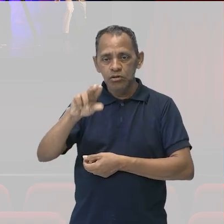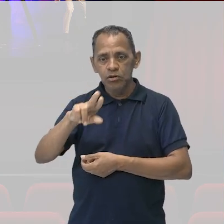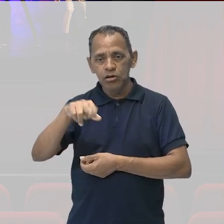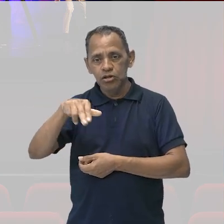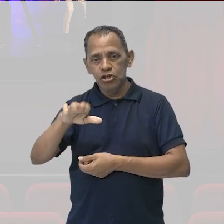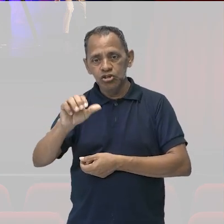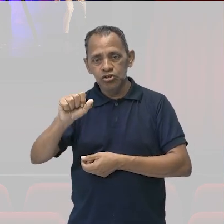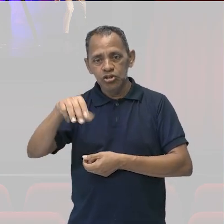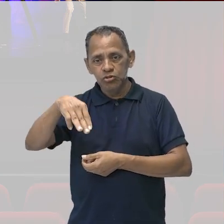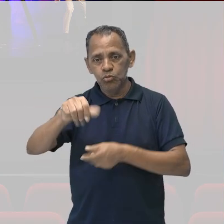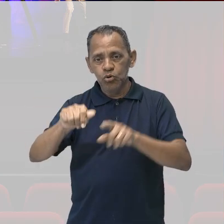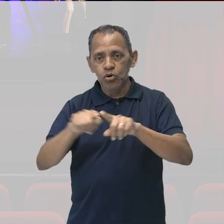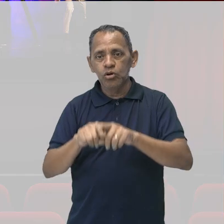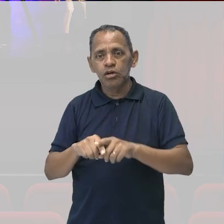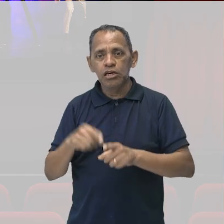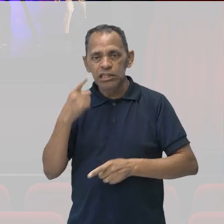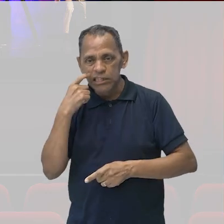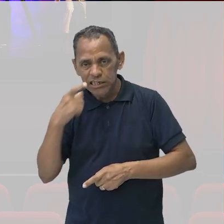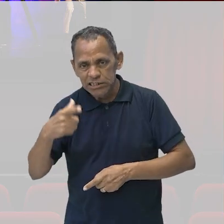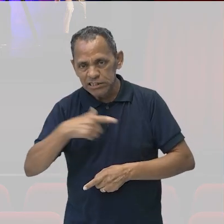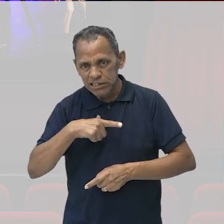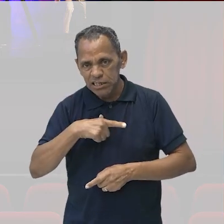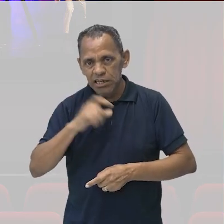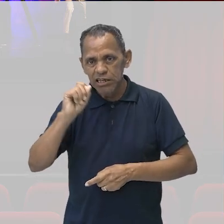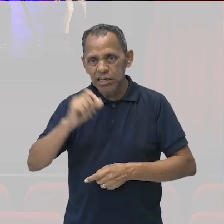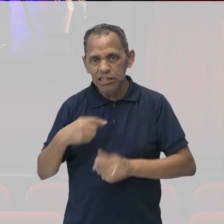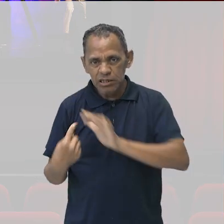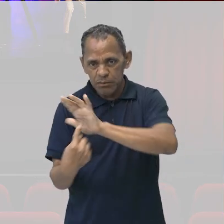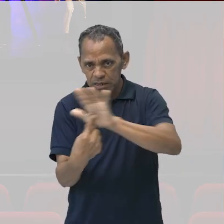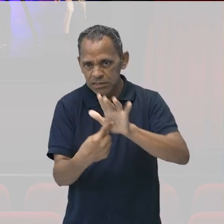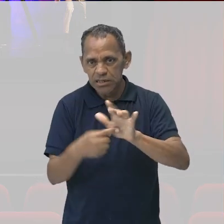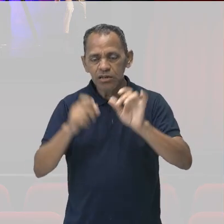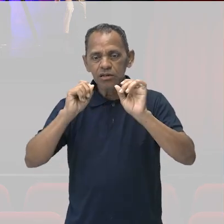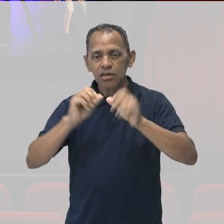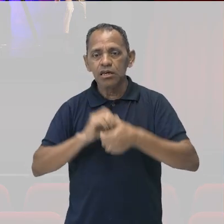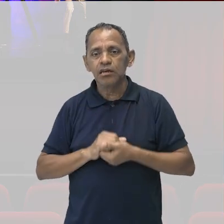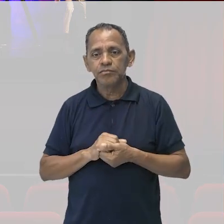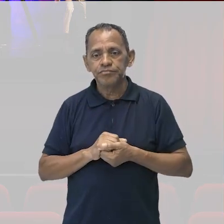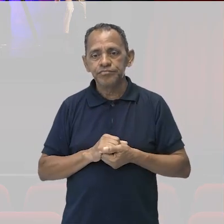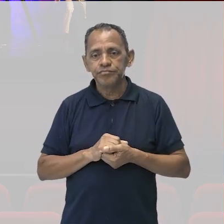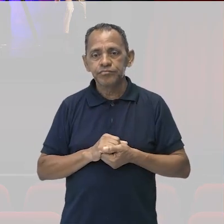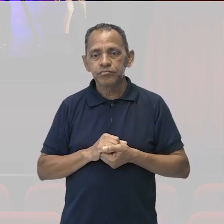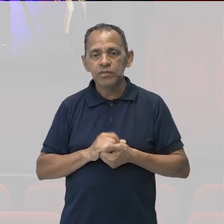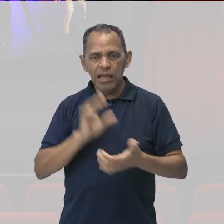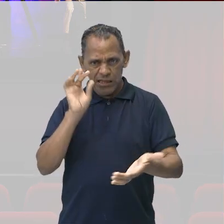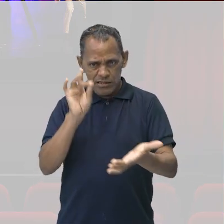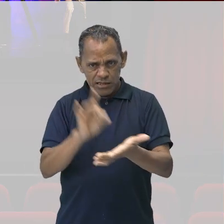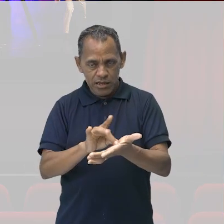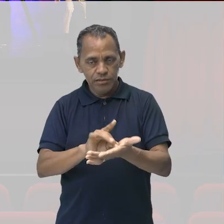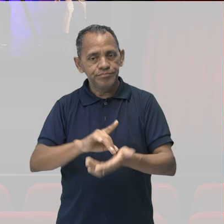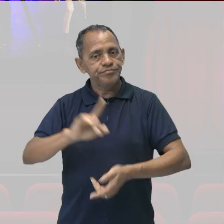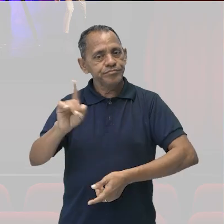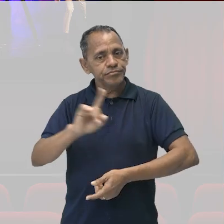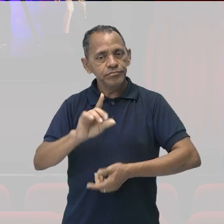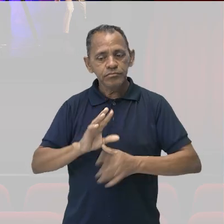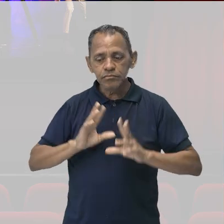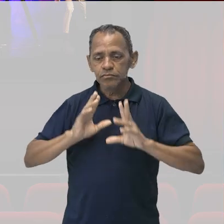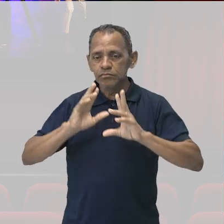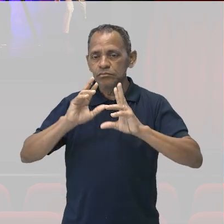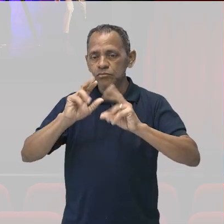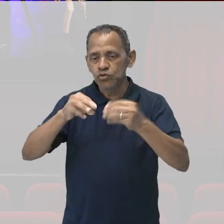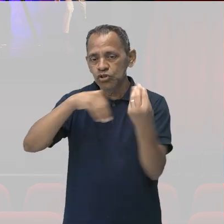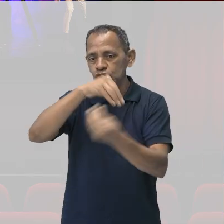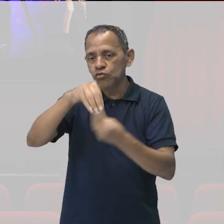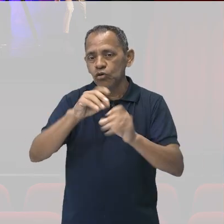modernismo, principalmente as vanguardas, eles não estão interessados em apresentar,